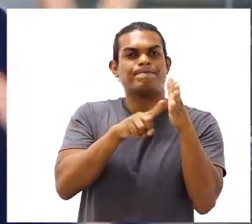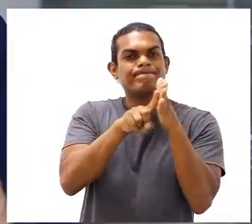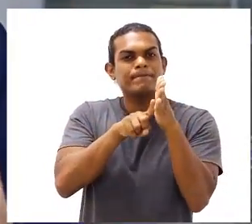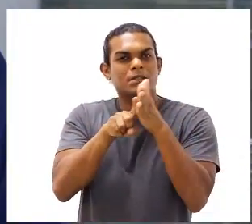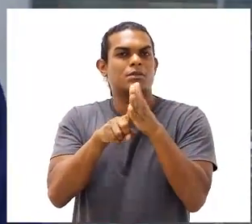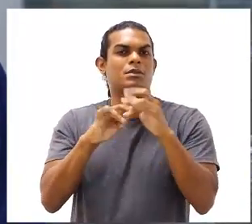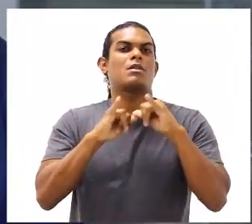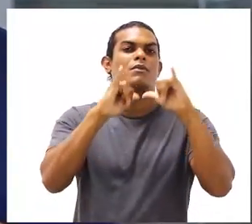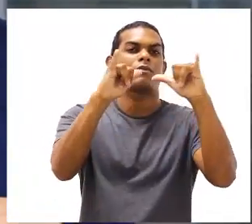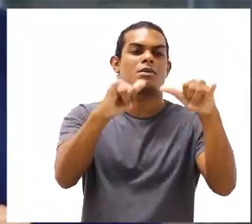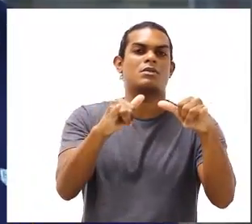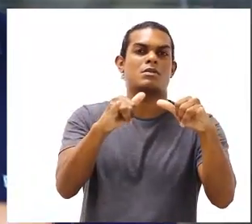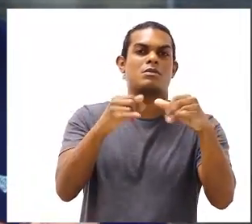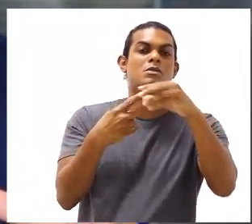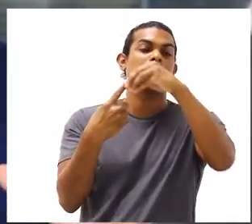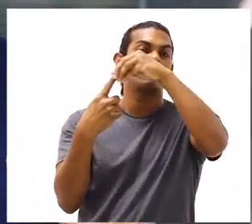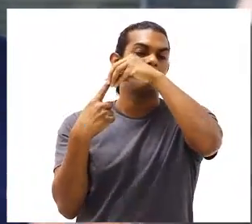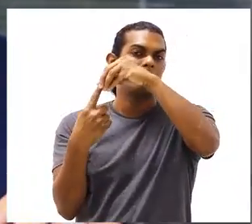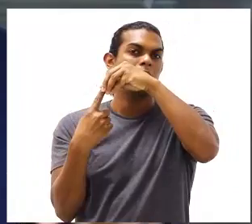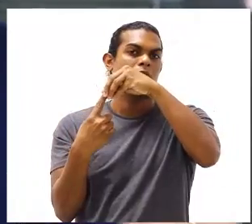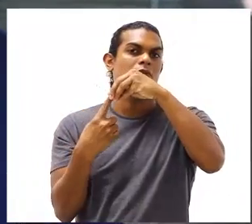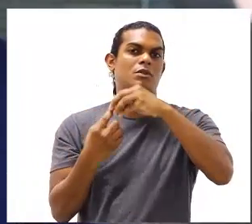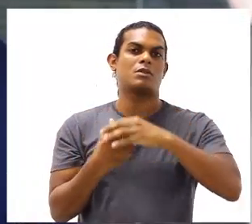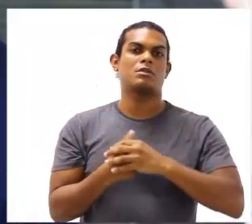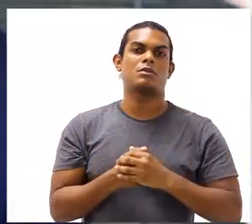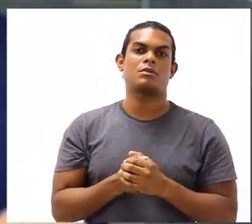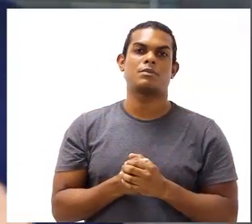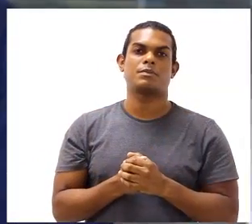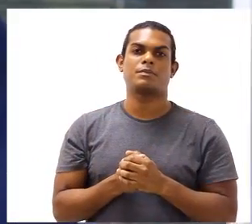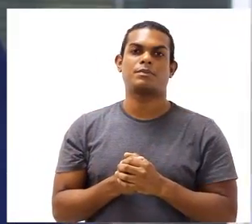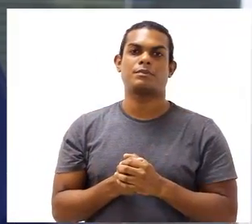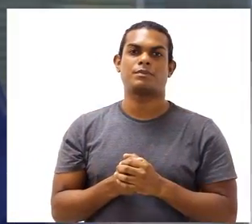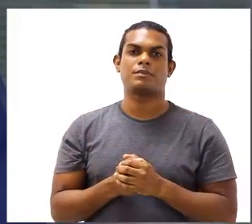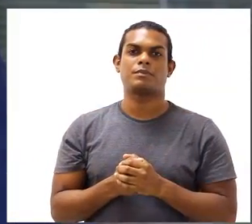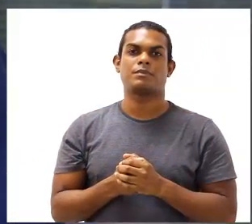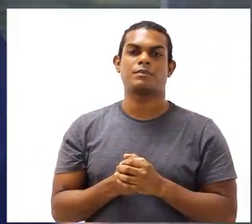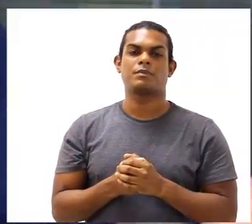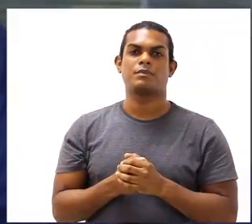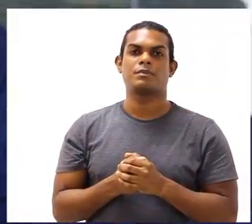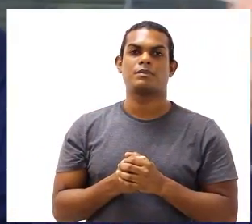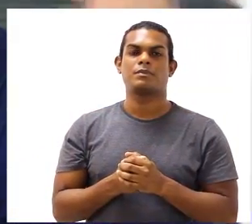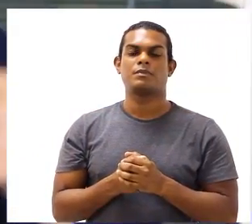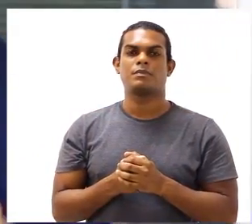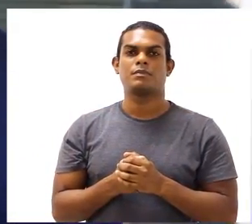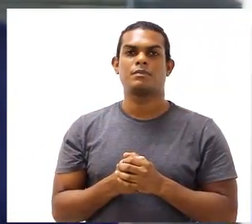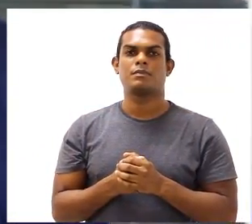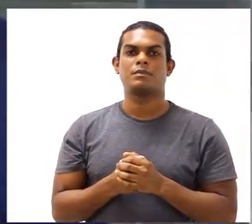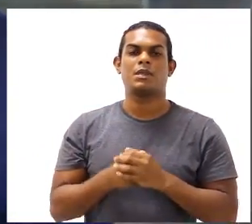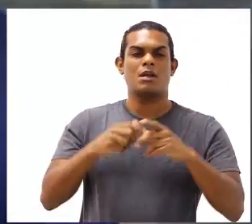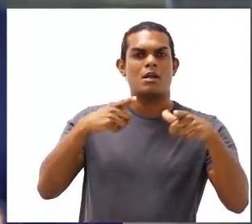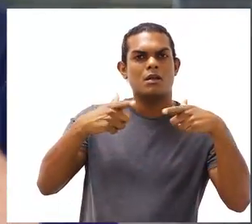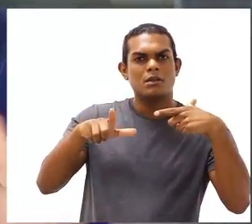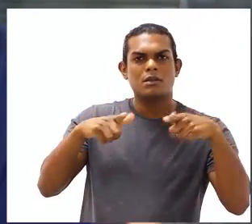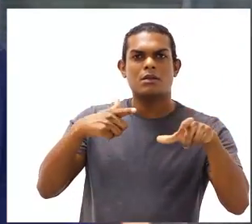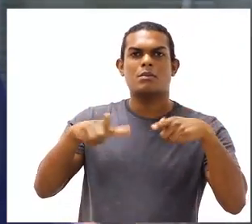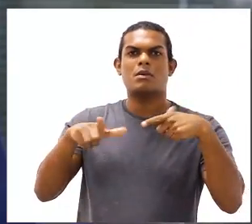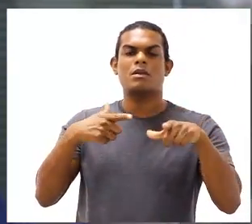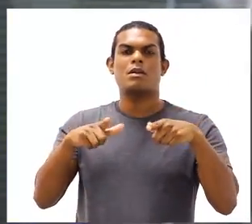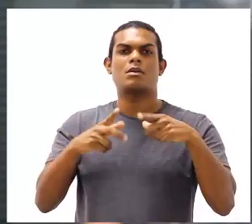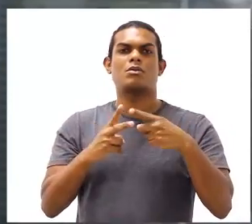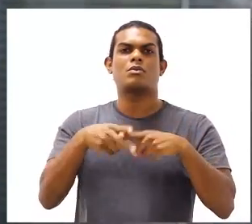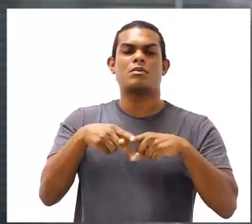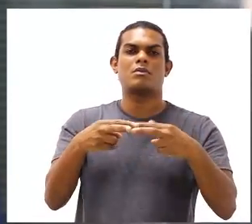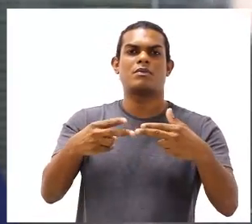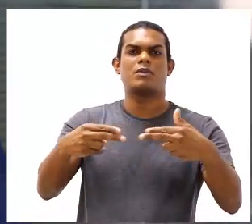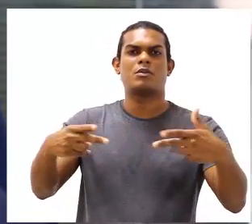de articular, de pegar informações internas da sua organização e externas. Trabalhar com mecanismos,